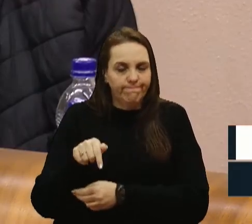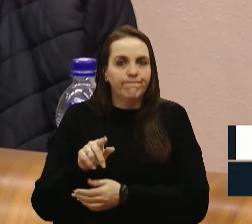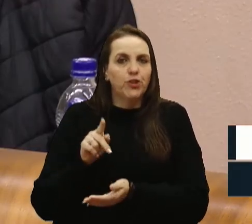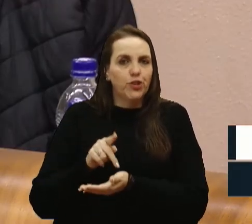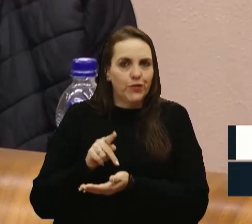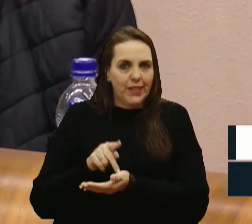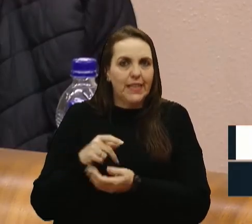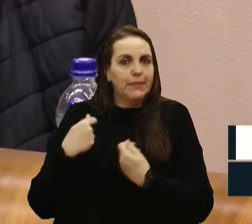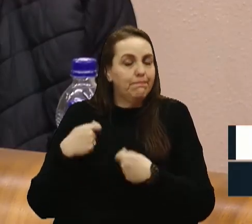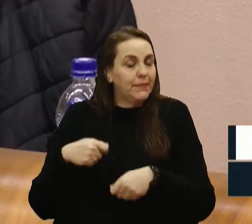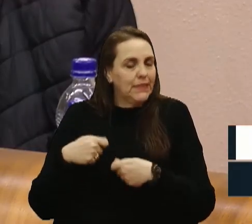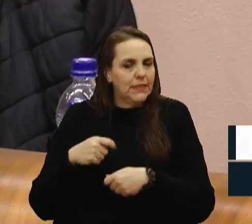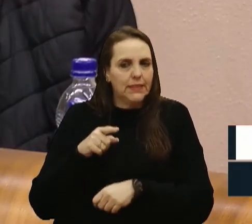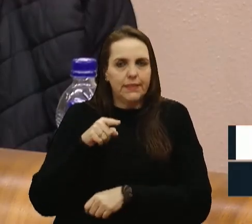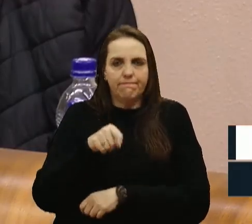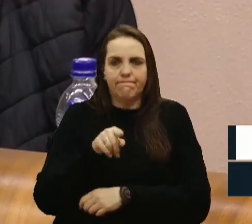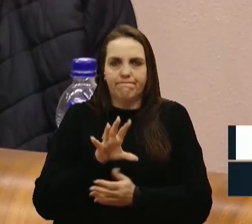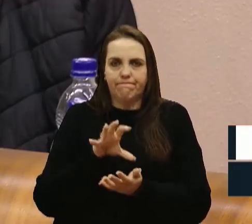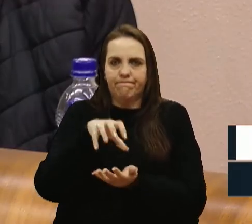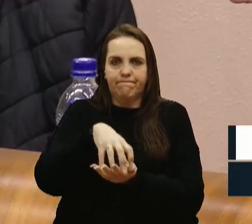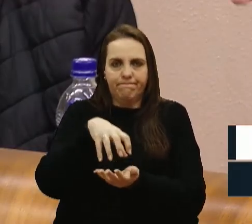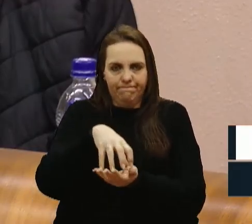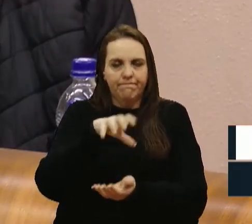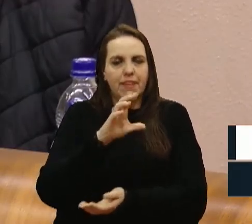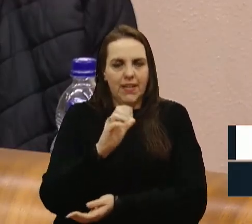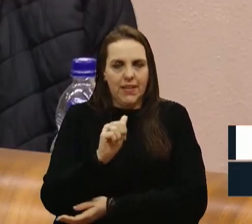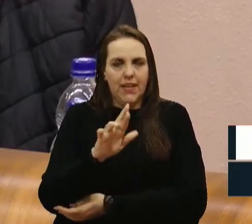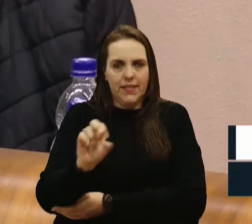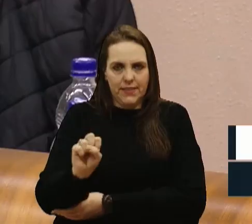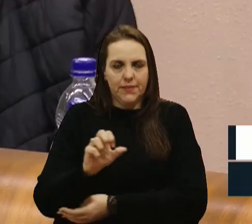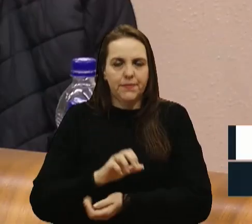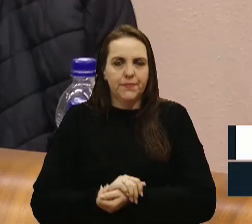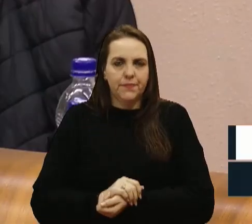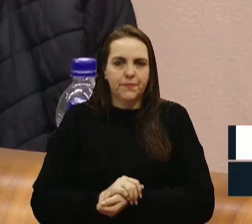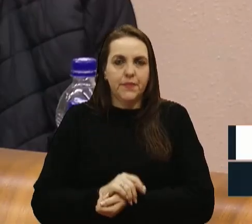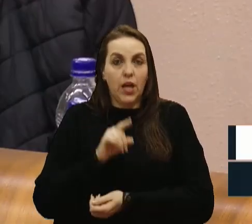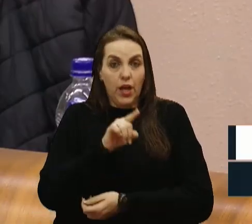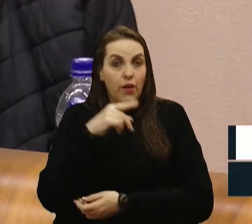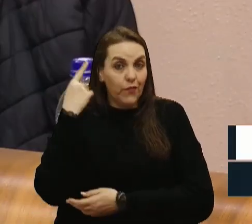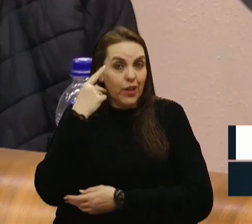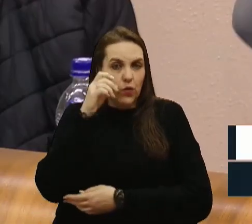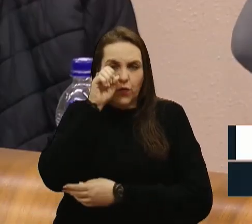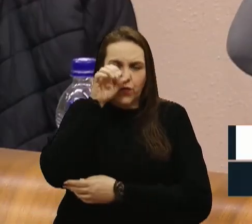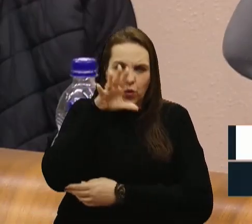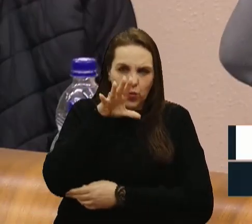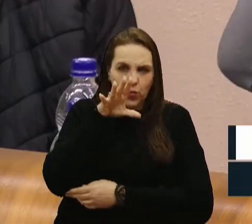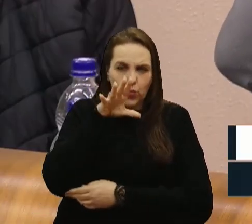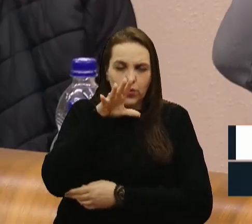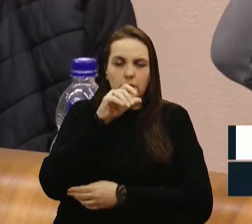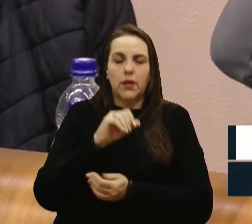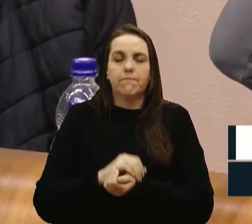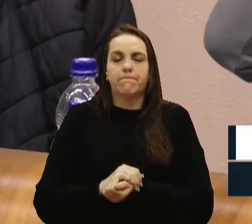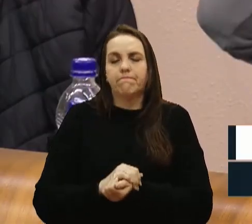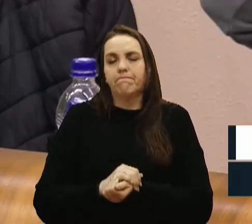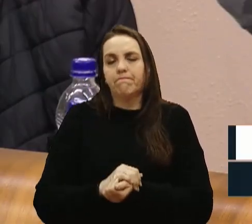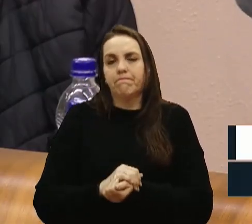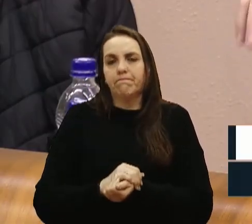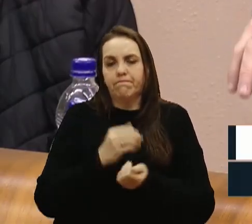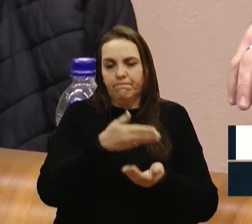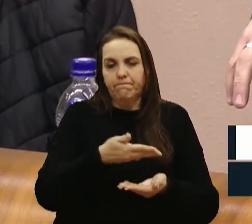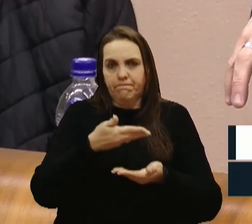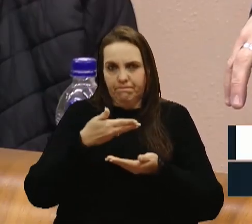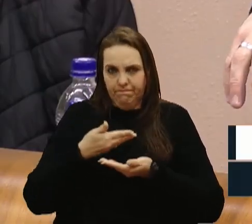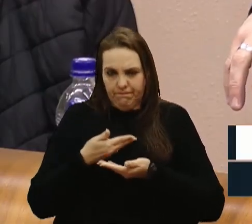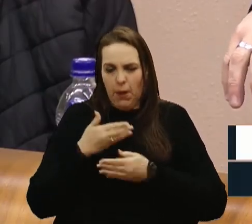é muito necessário um CRAS aí. E estamos, através do vereador Fiuza, veio uma que está